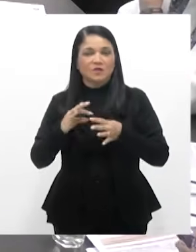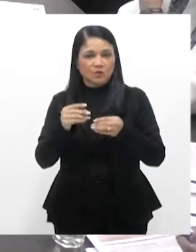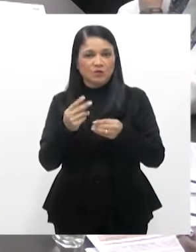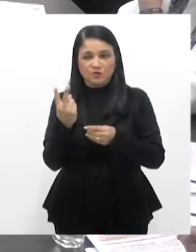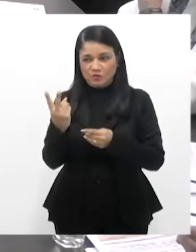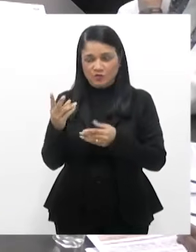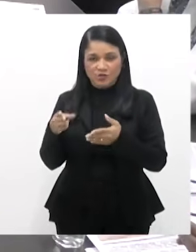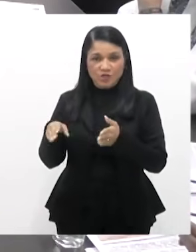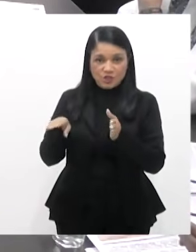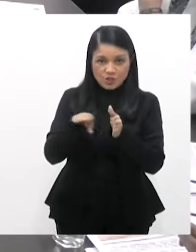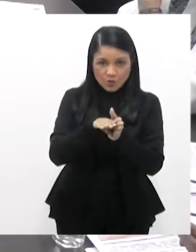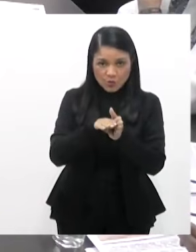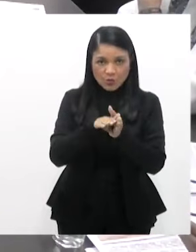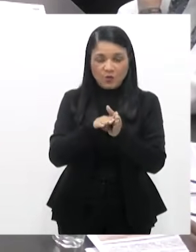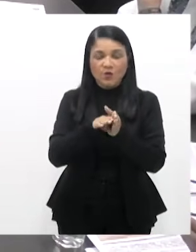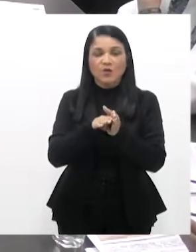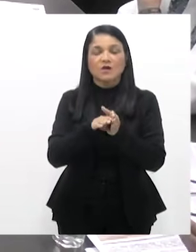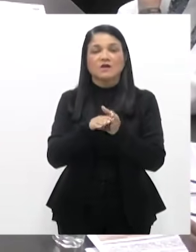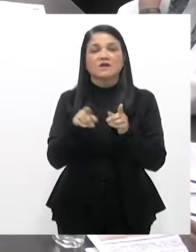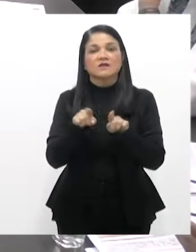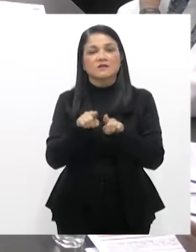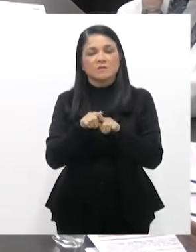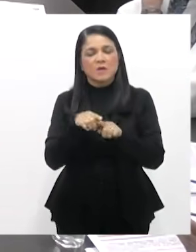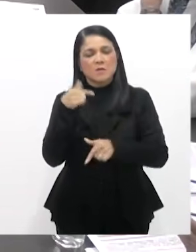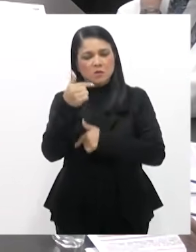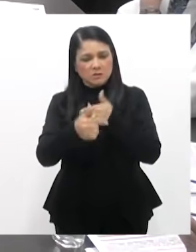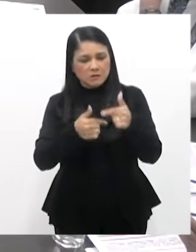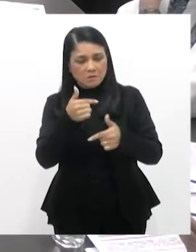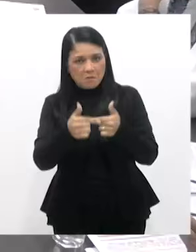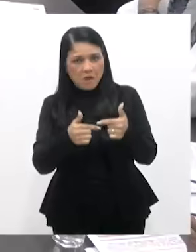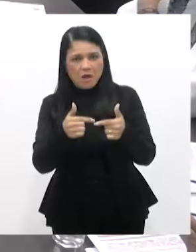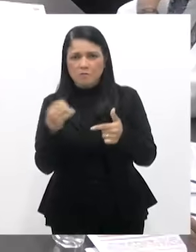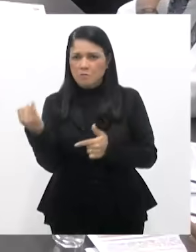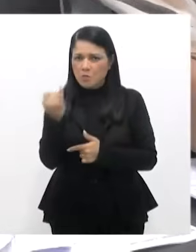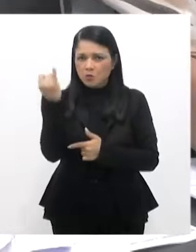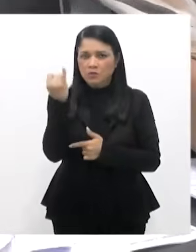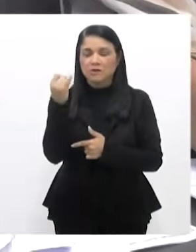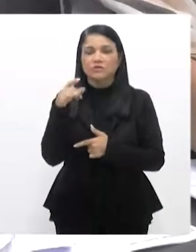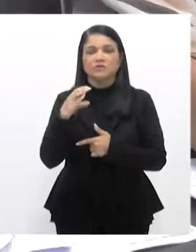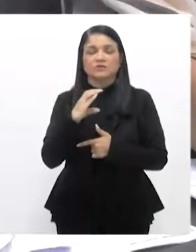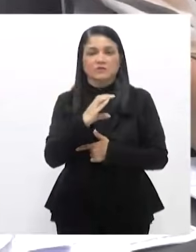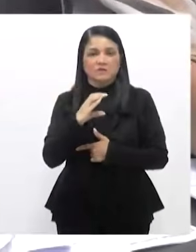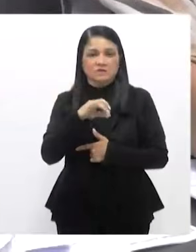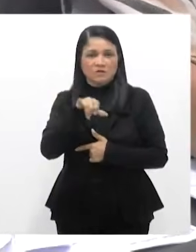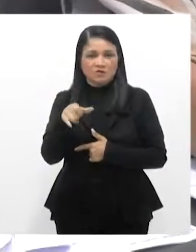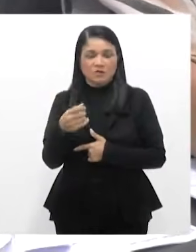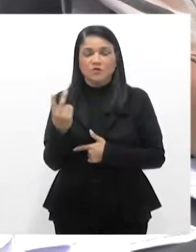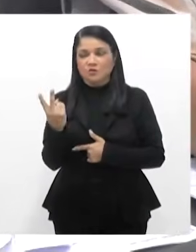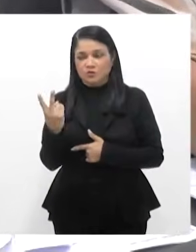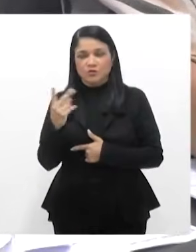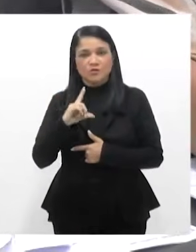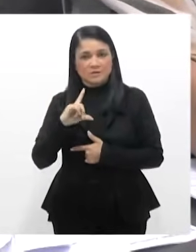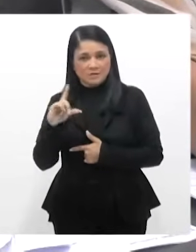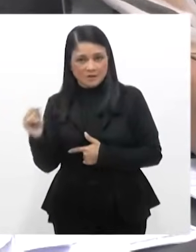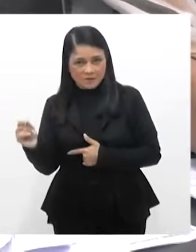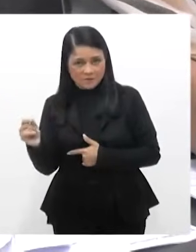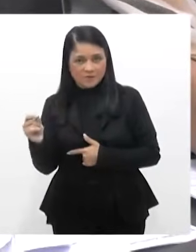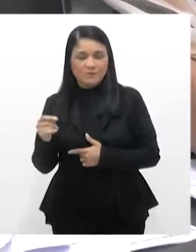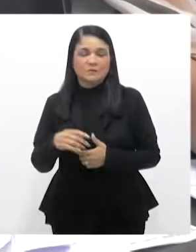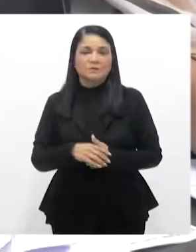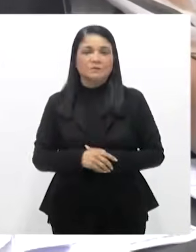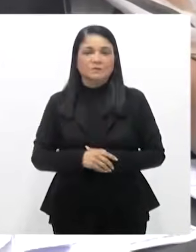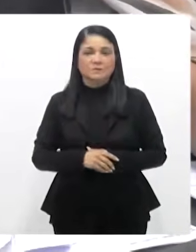e me despedir pelo trabalho relevante que prestaram a CCJ aos dois que estão se